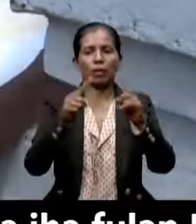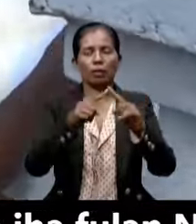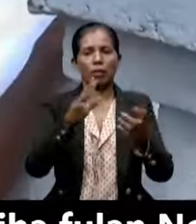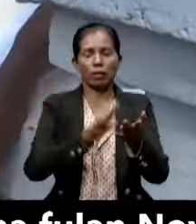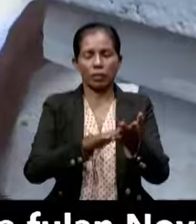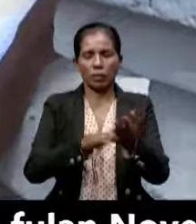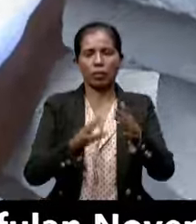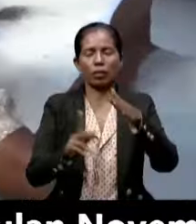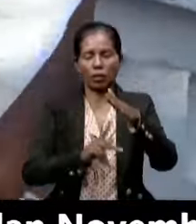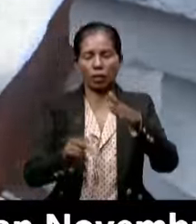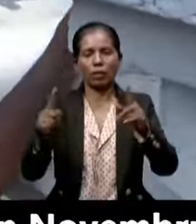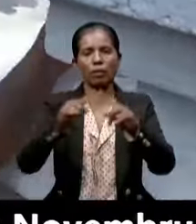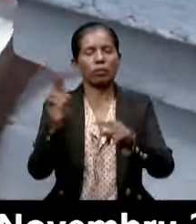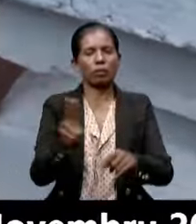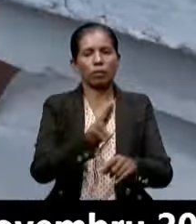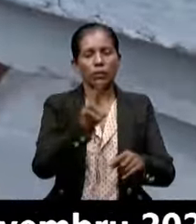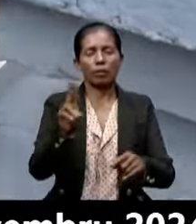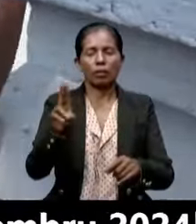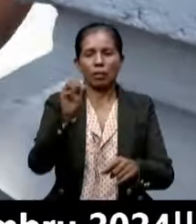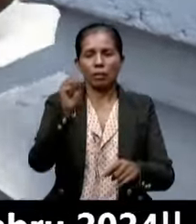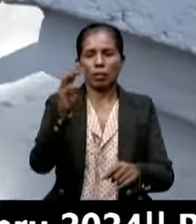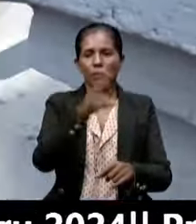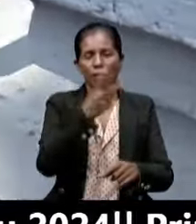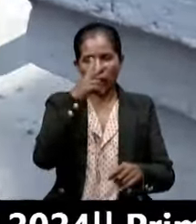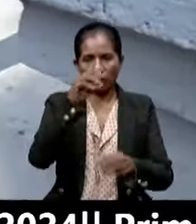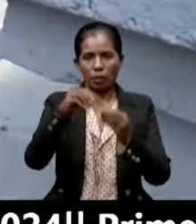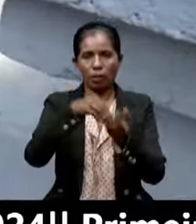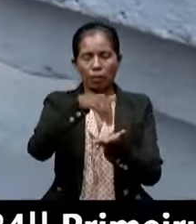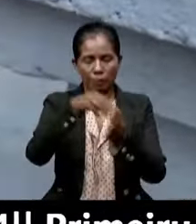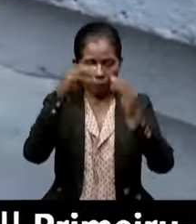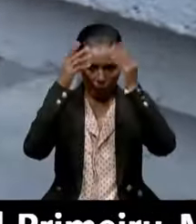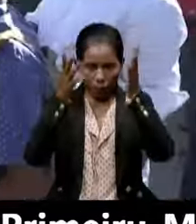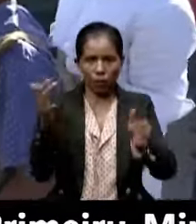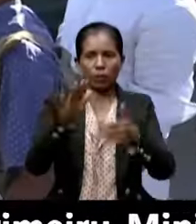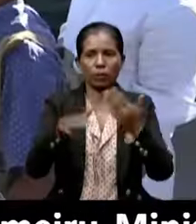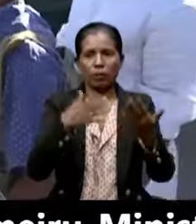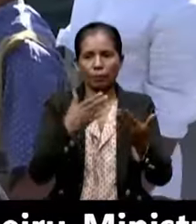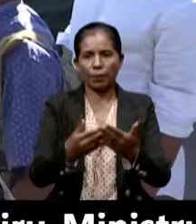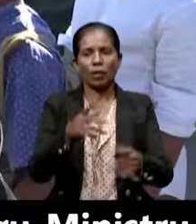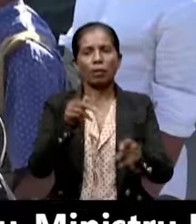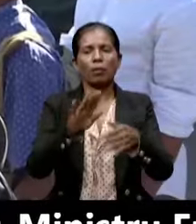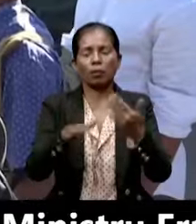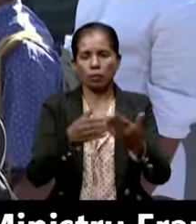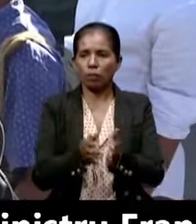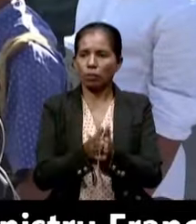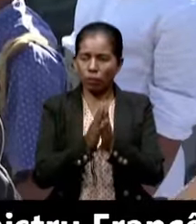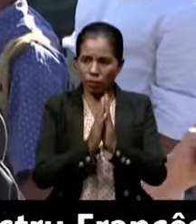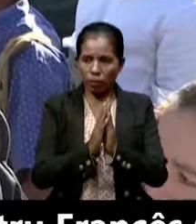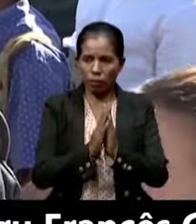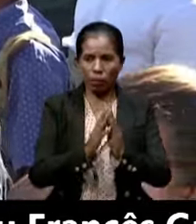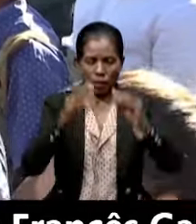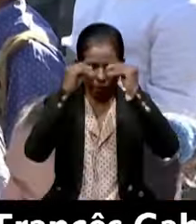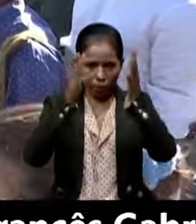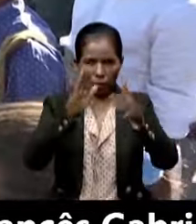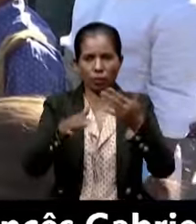secundário no husu governo atual avaliação desempenho ba ex professor contratado sira no reclamante sira no husu mos ba ex professor